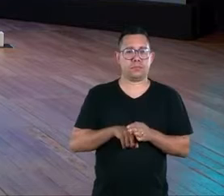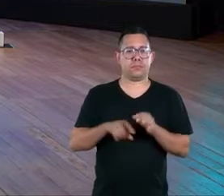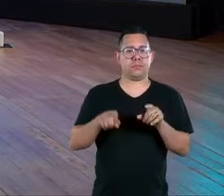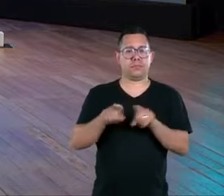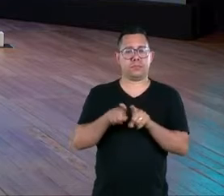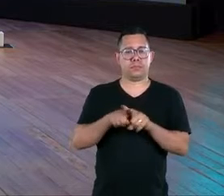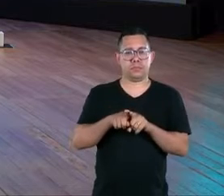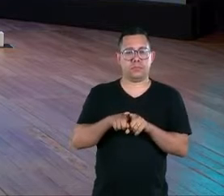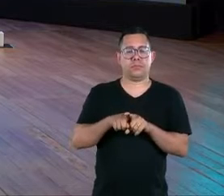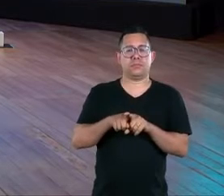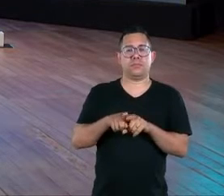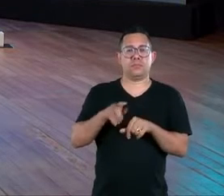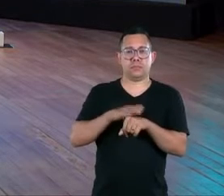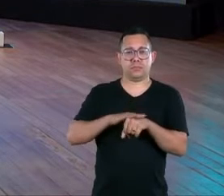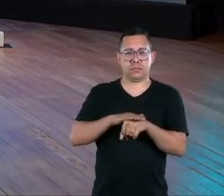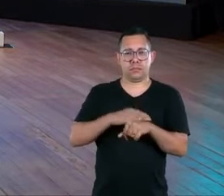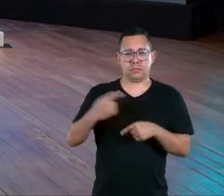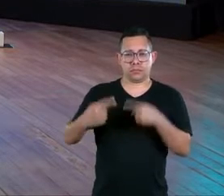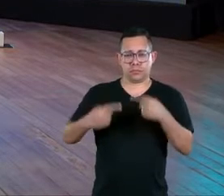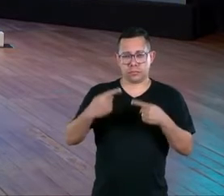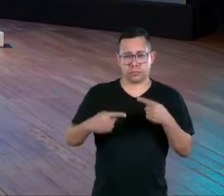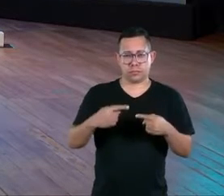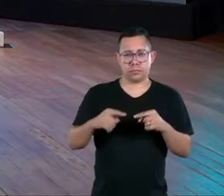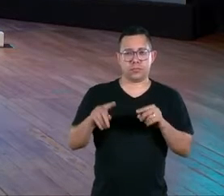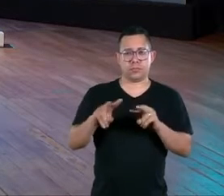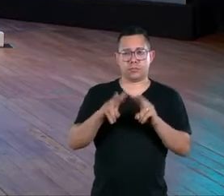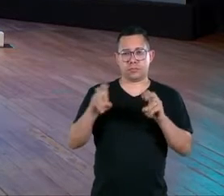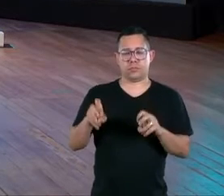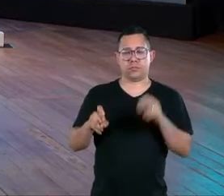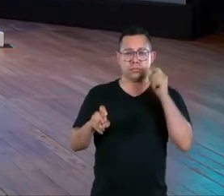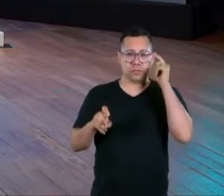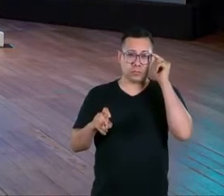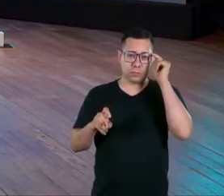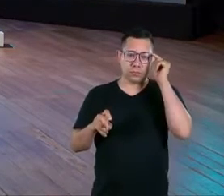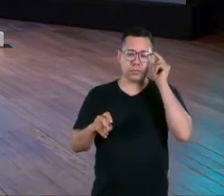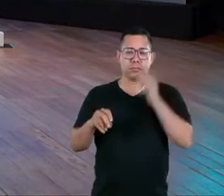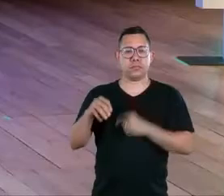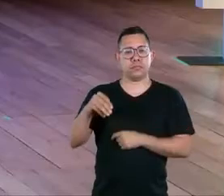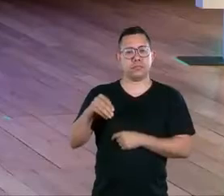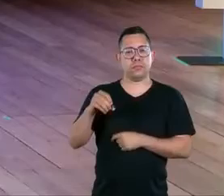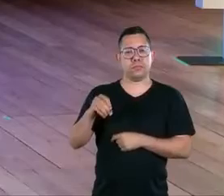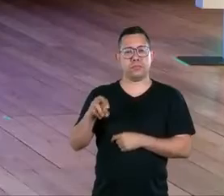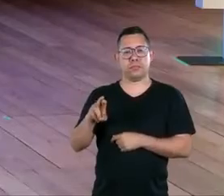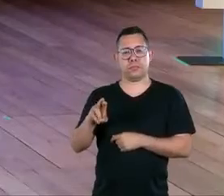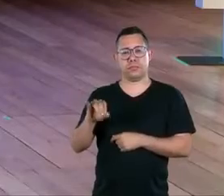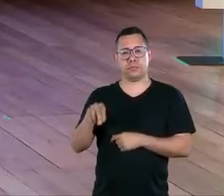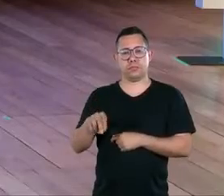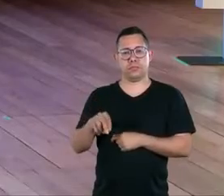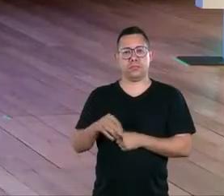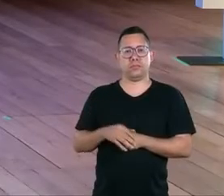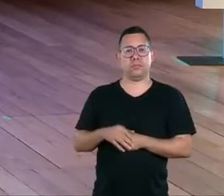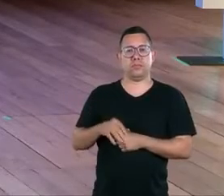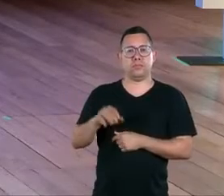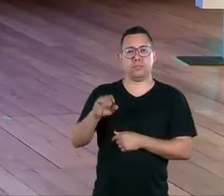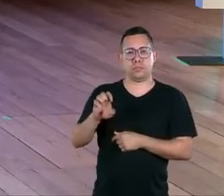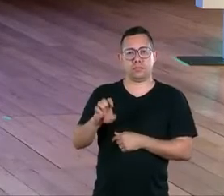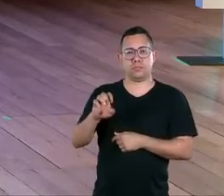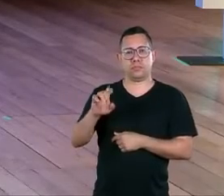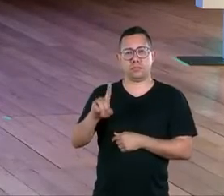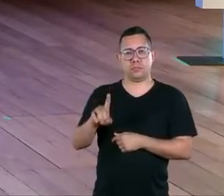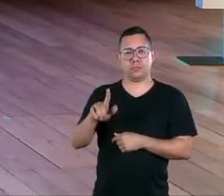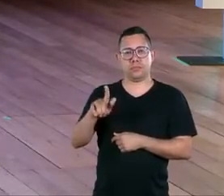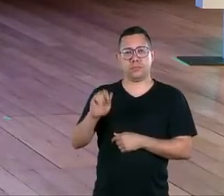Também vai compor essa mesa e debater sobre a obra do Edgar Morin. Edgar Carvalho, professor